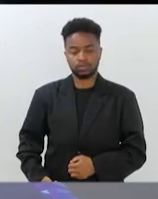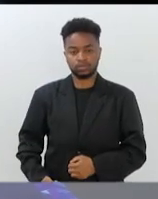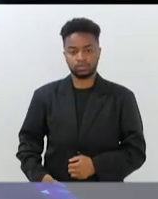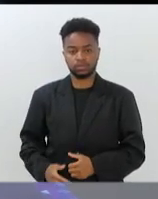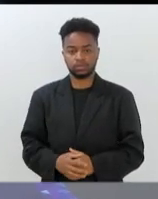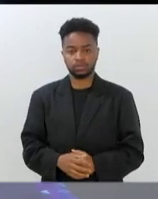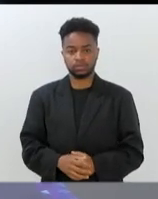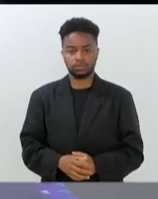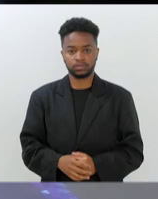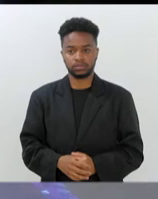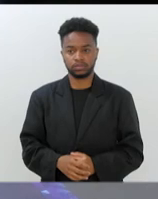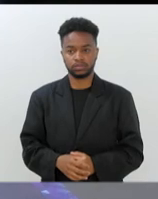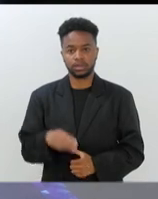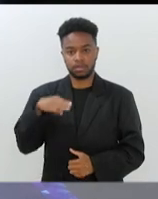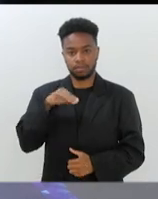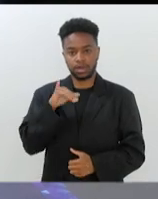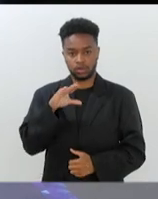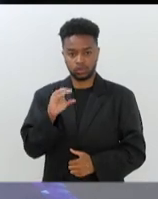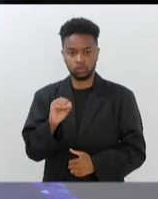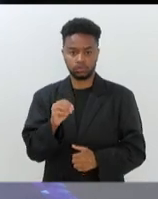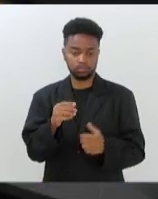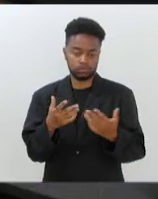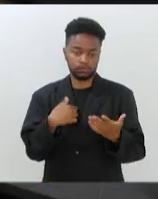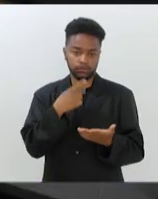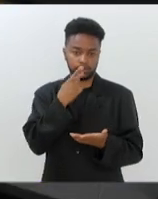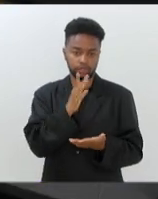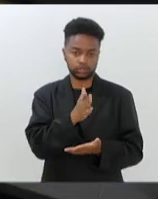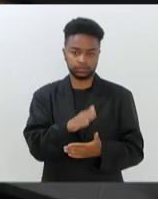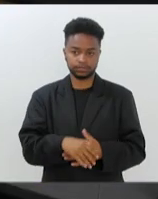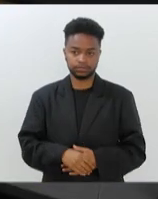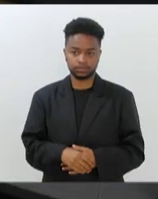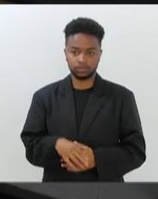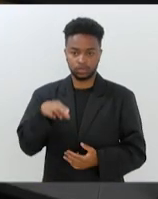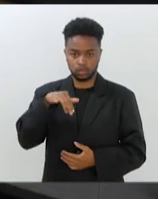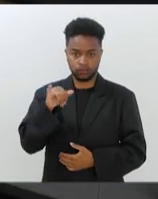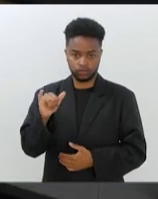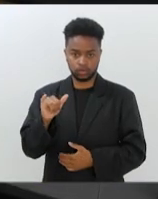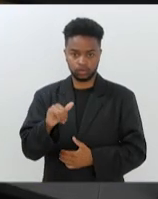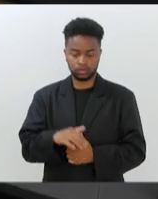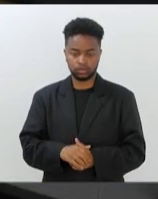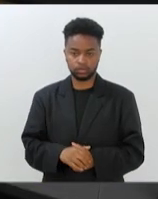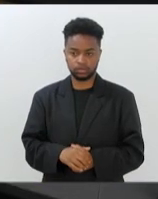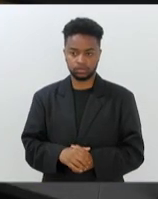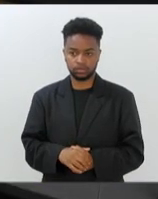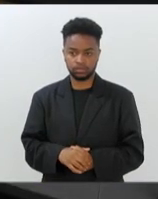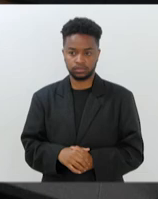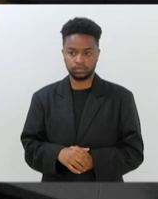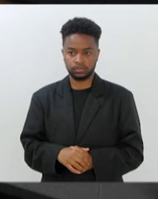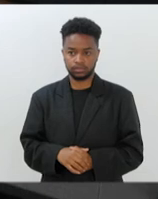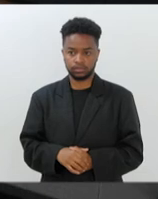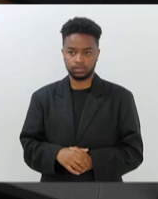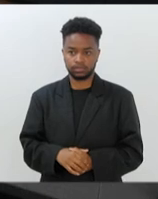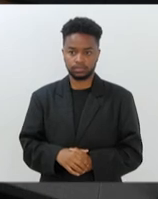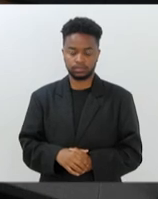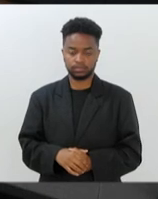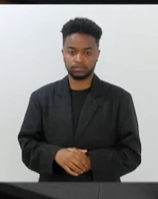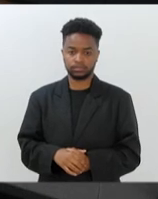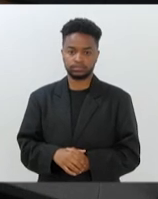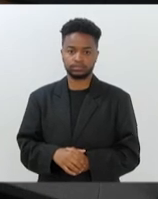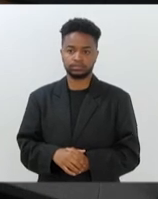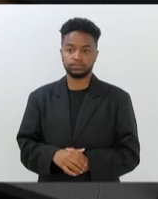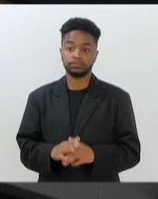eh em maio como me referi aqui para Nova York senhor